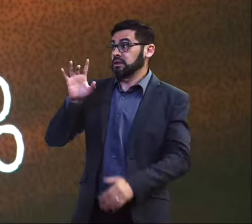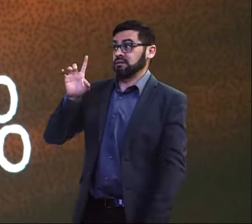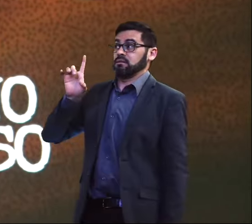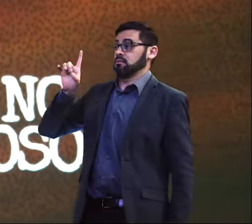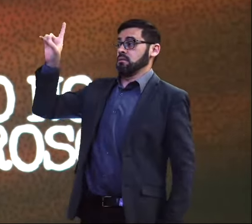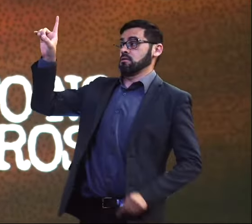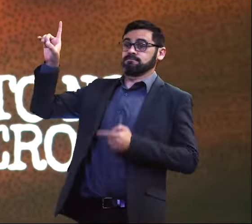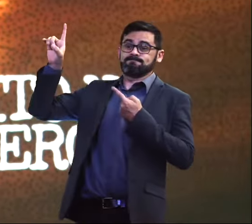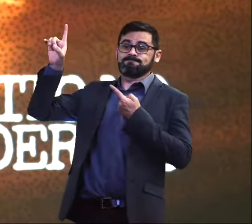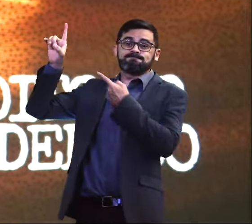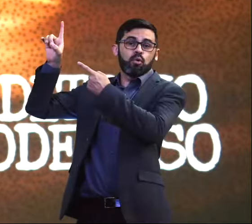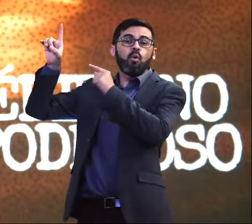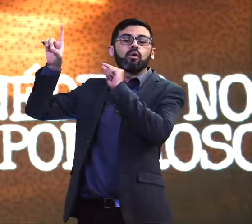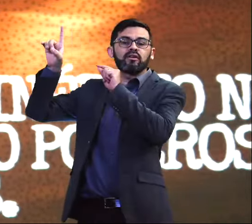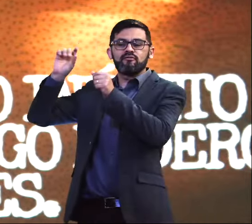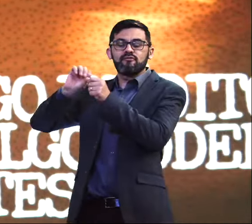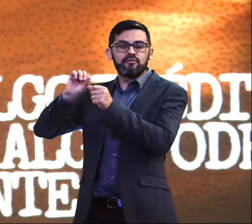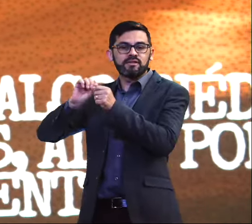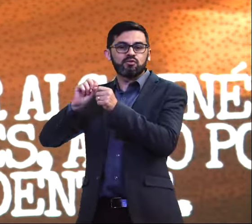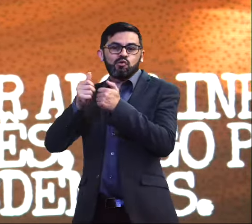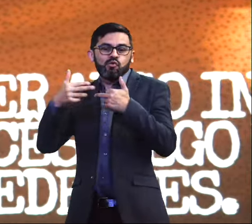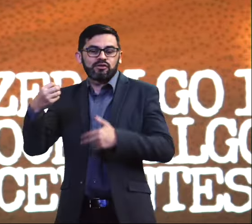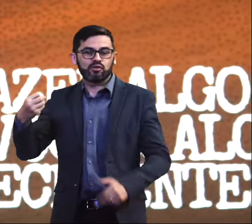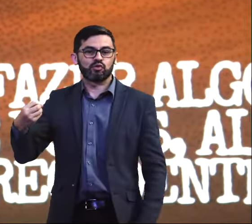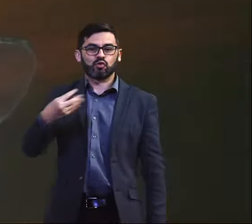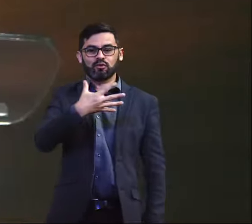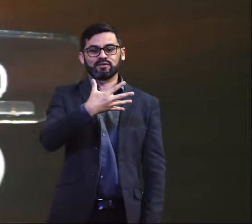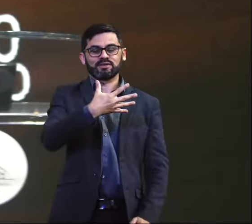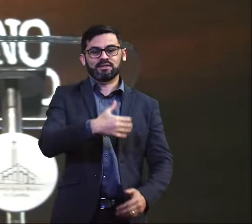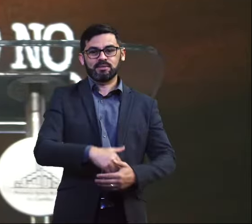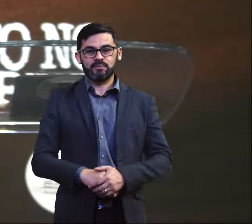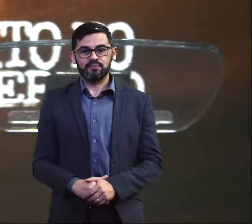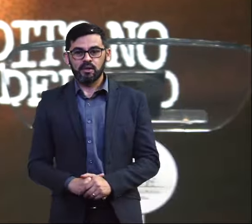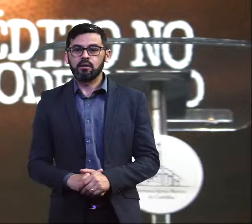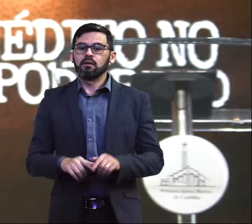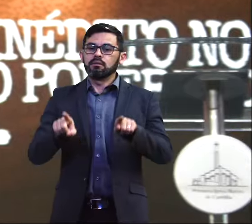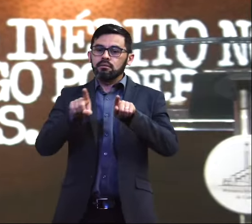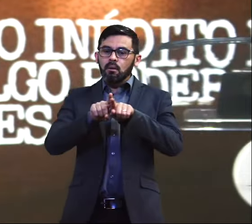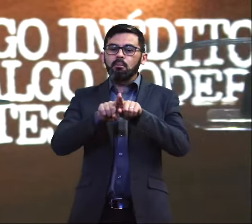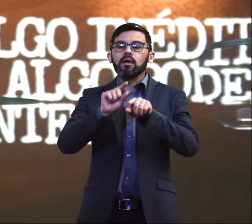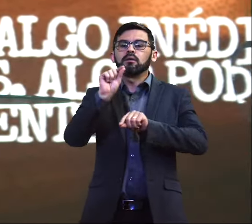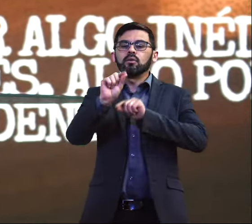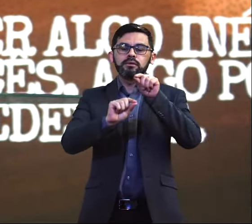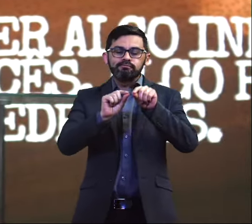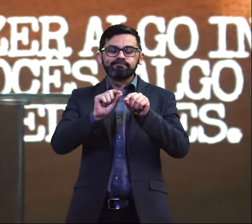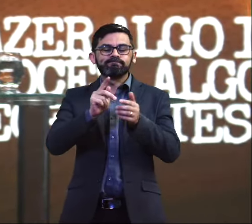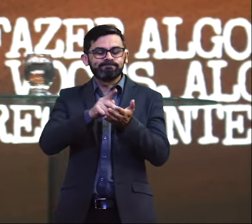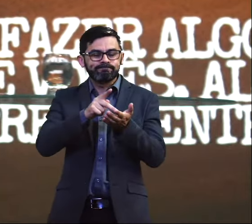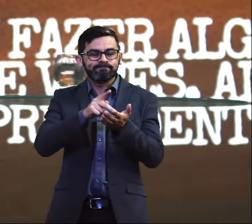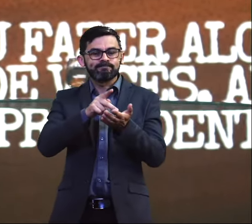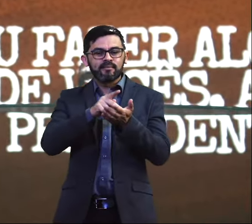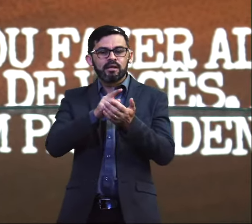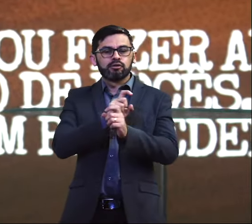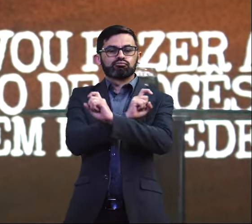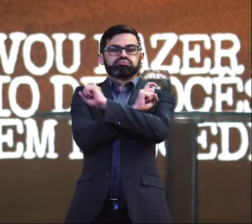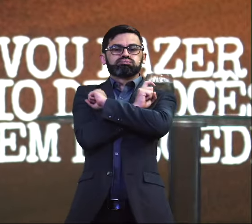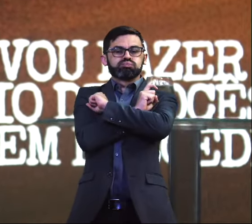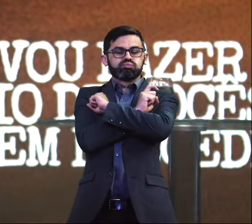vão reconhecer. E aí ele fala: até o faraó, se pudesse,